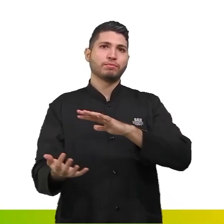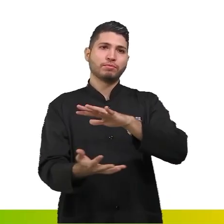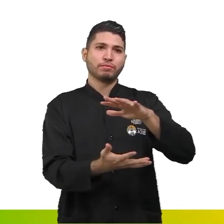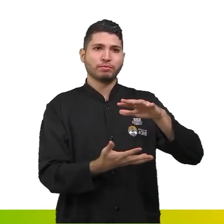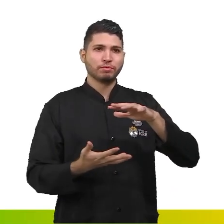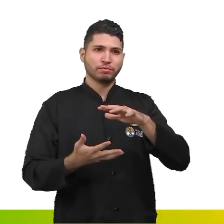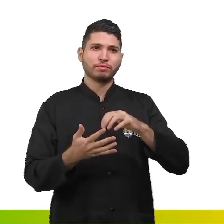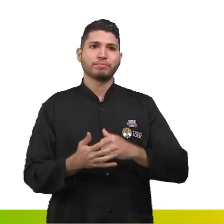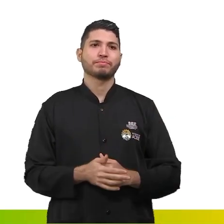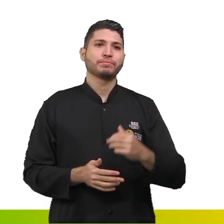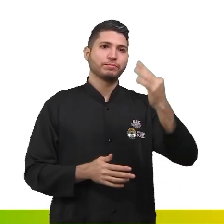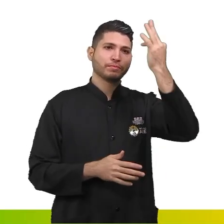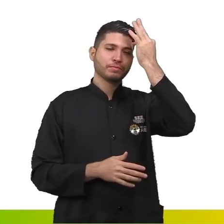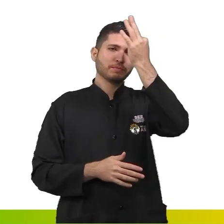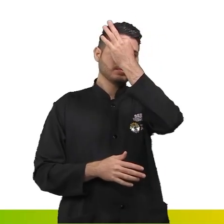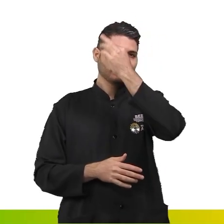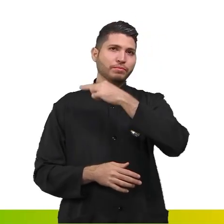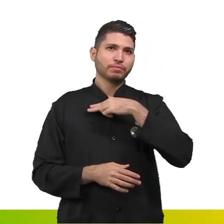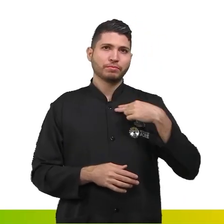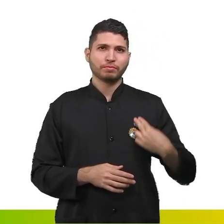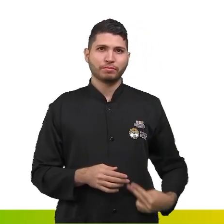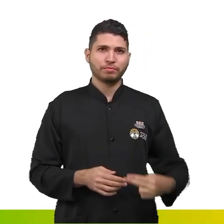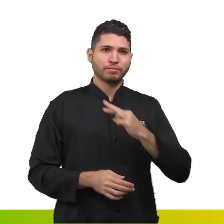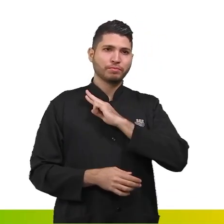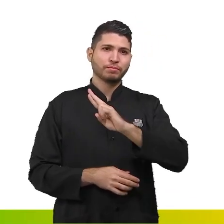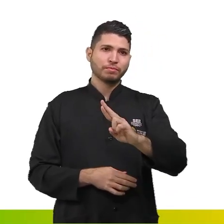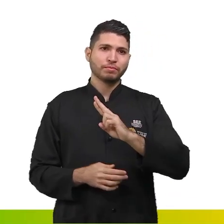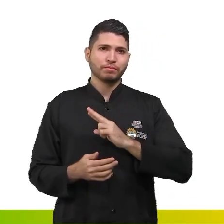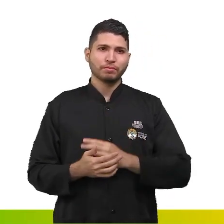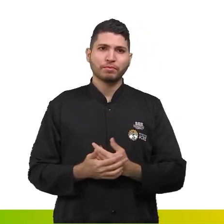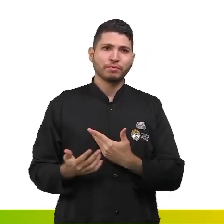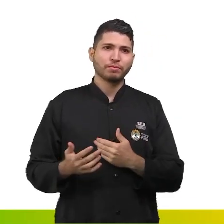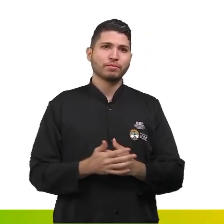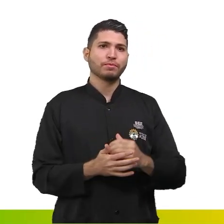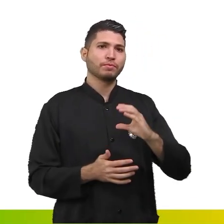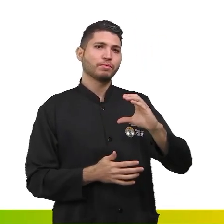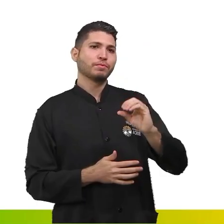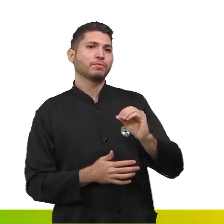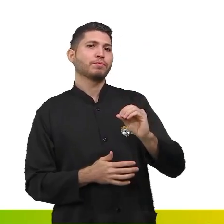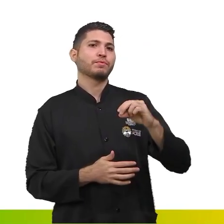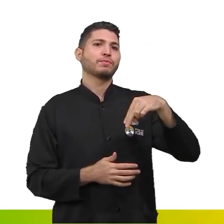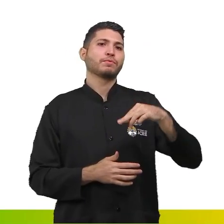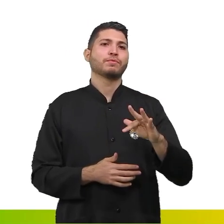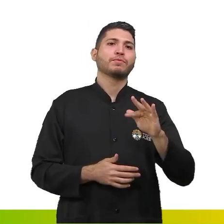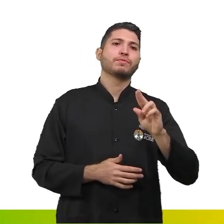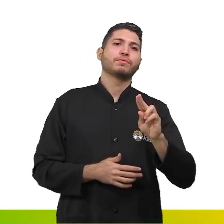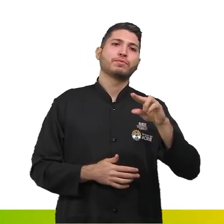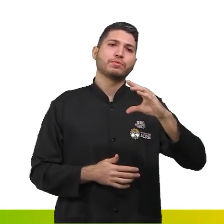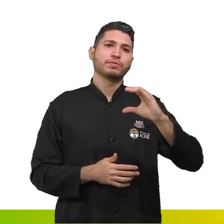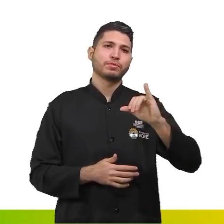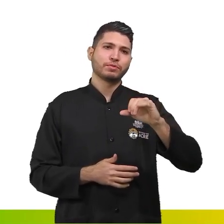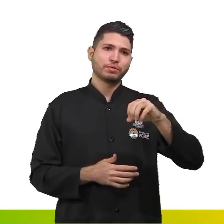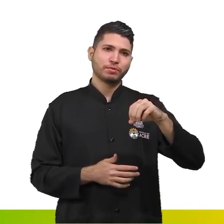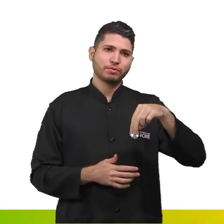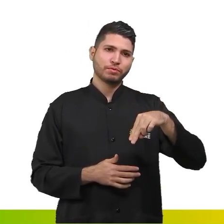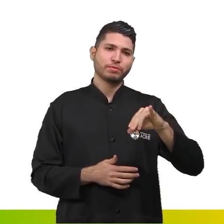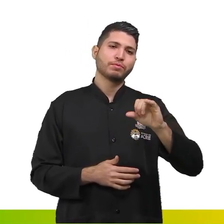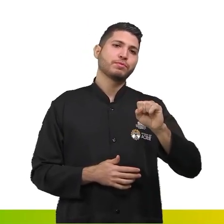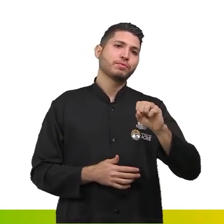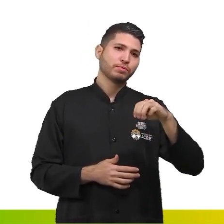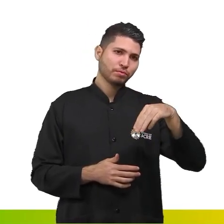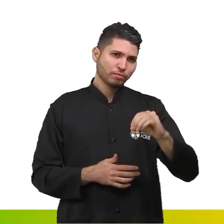Filosofia chinesa, representada por confucionismo, taoísmo, legalismo, que enfatizam